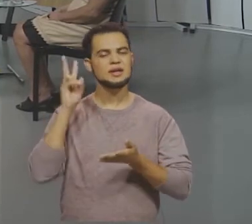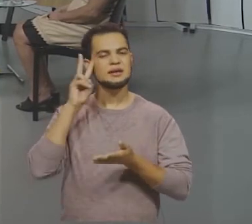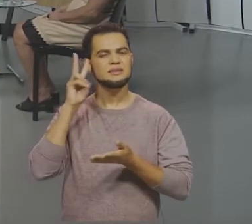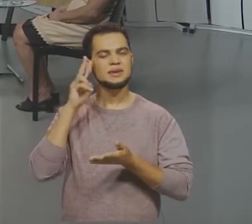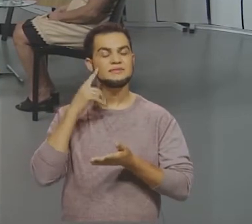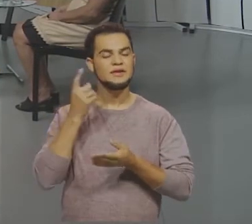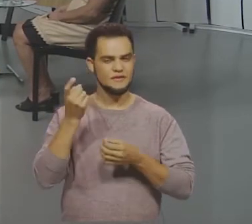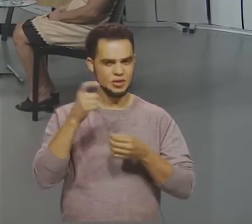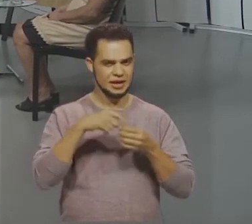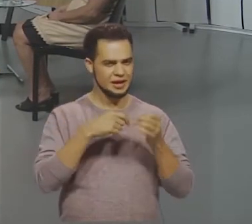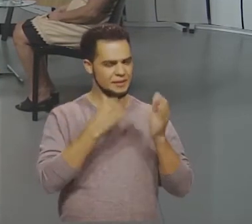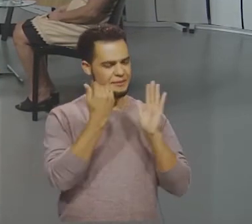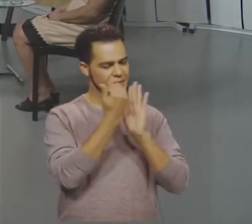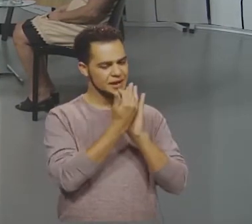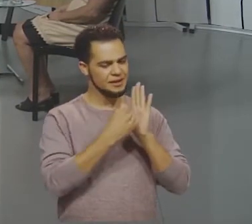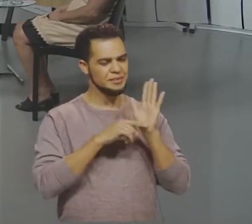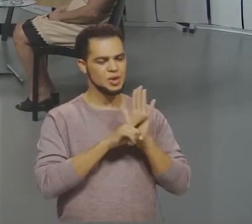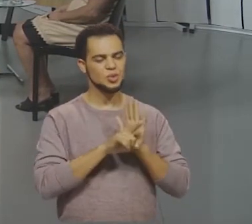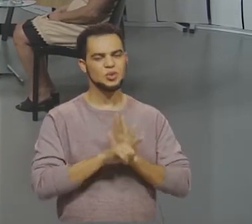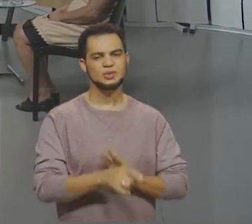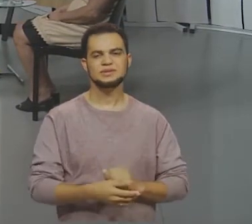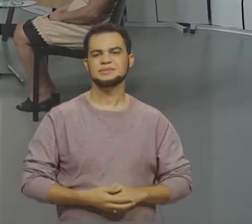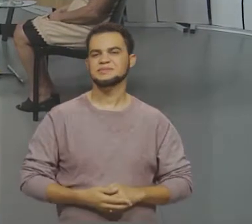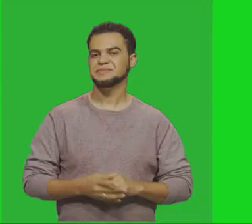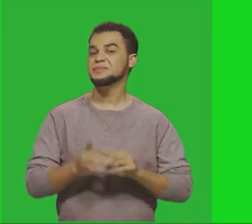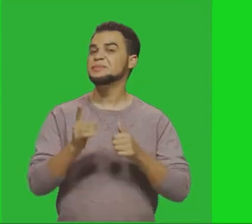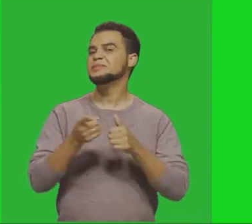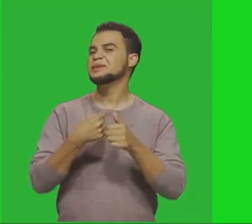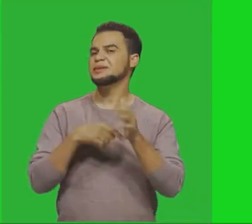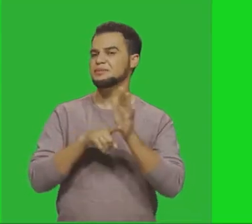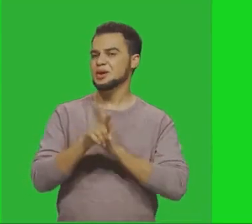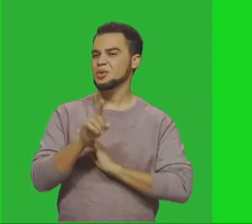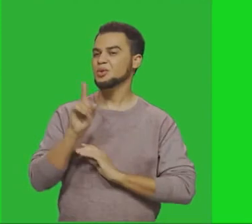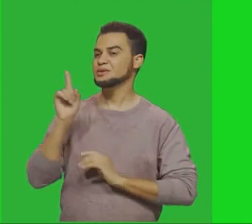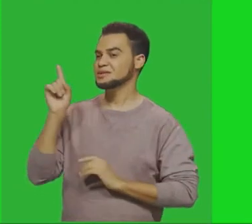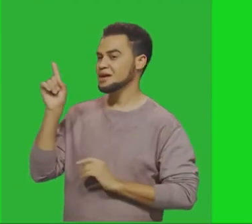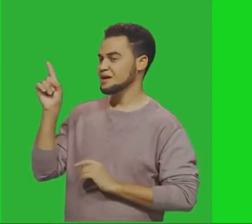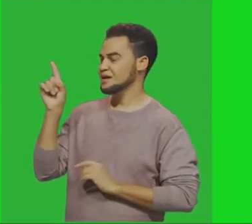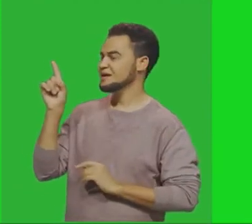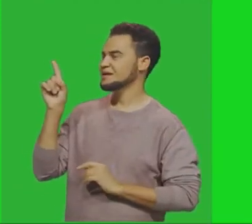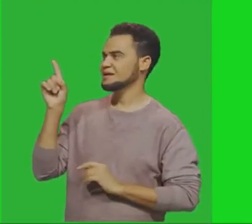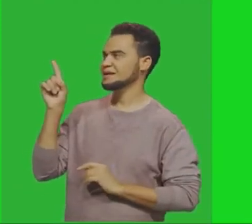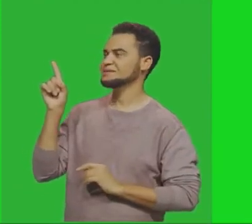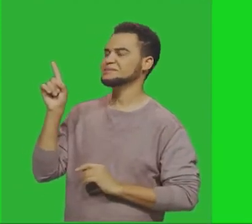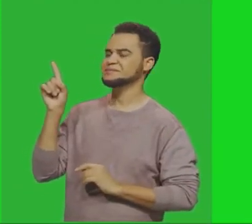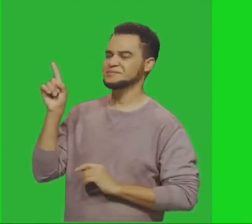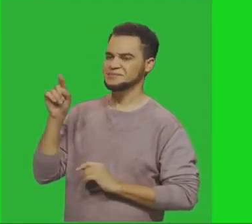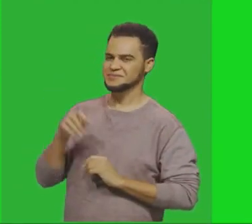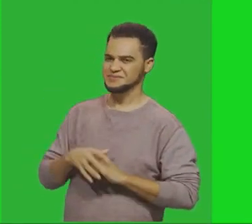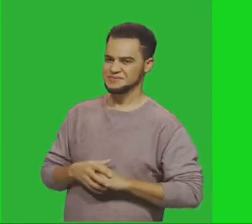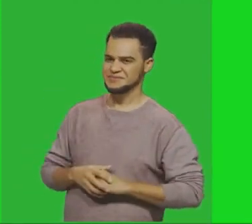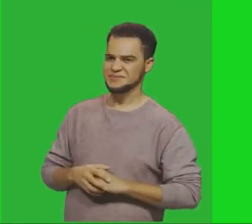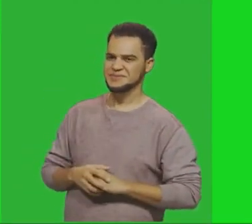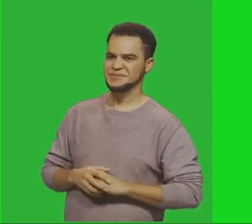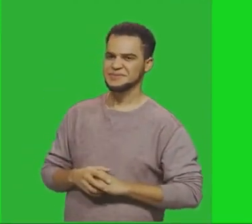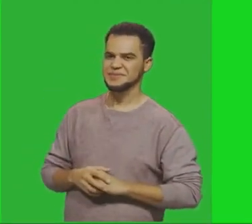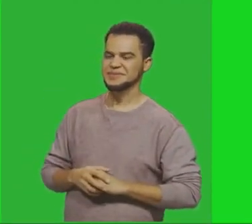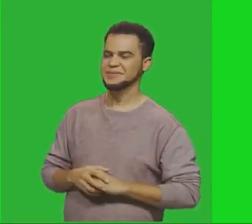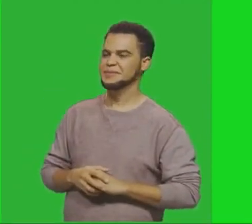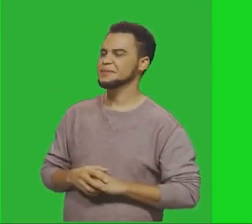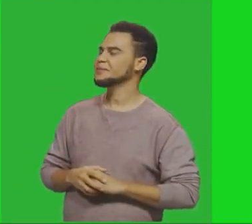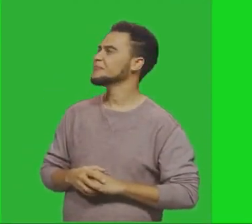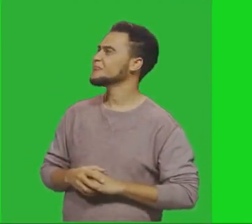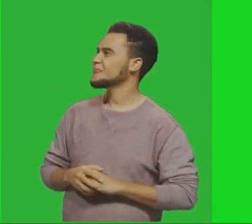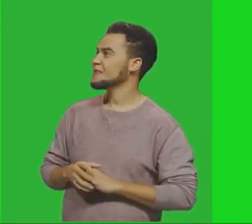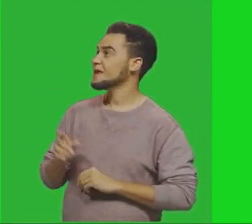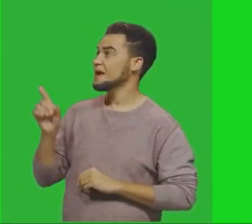para as perguntas? Vamos lá. Nossa primeira pergunta é da Fernanda. Ela é estudante do segundo ano do município de Natércia. Ela